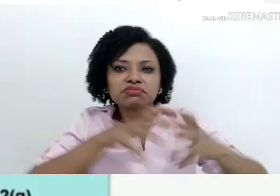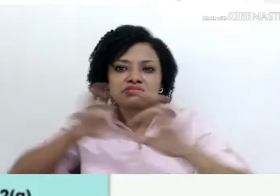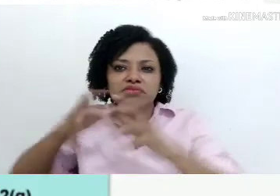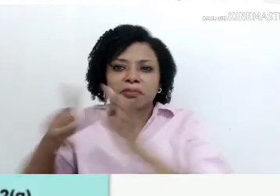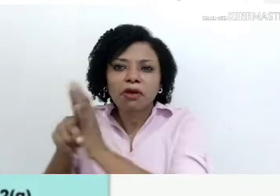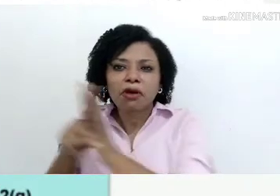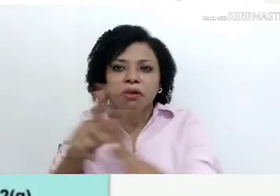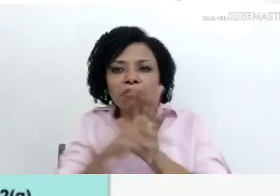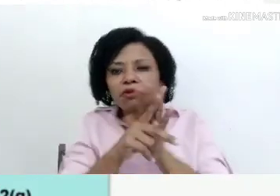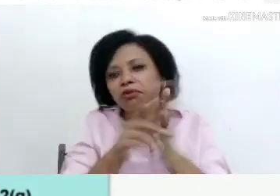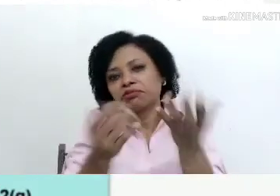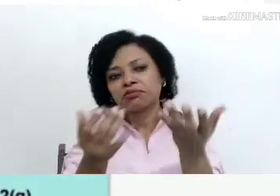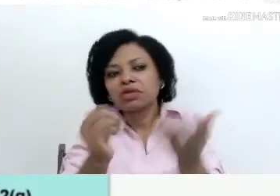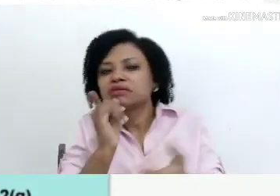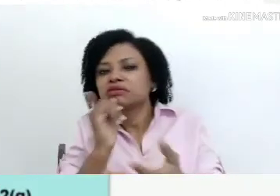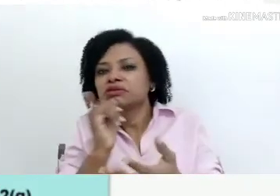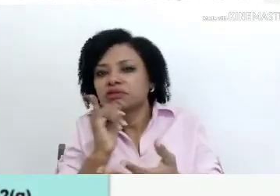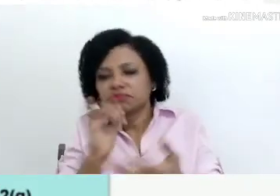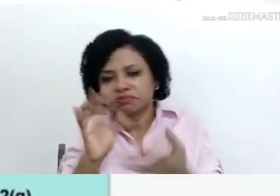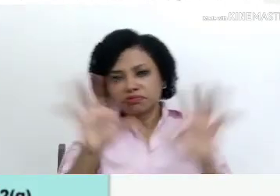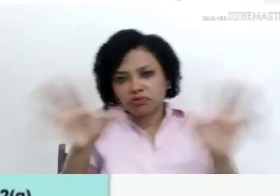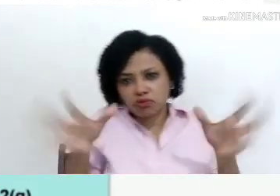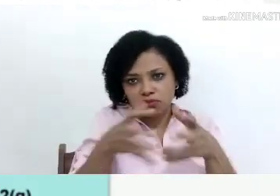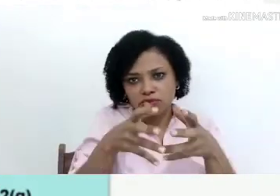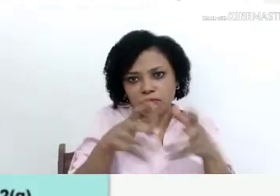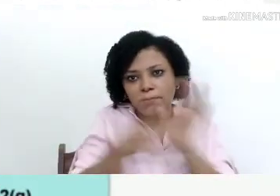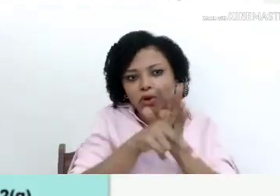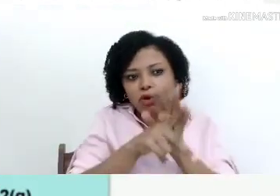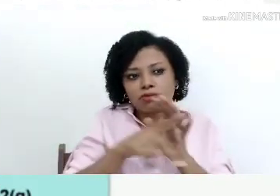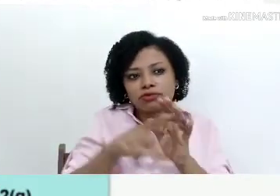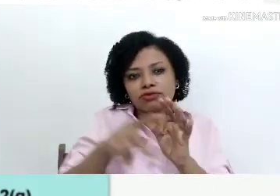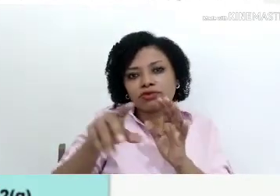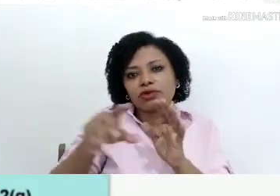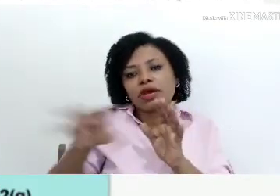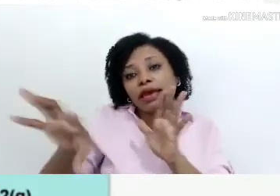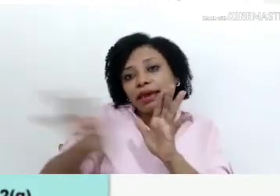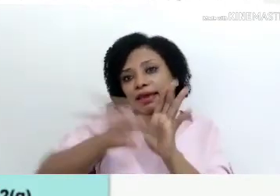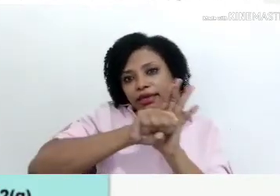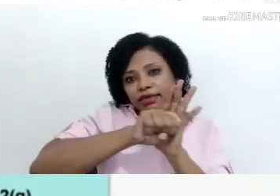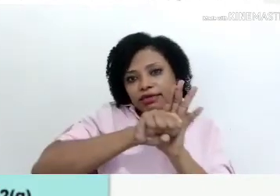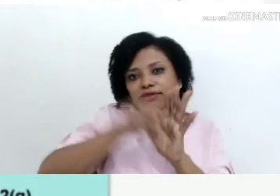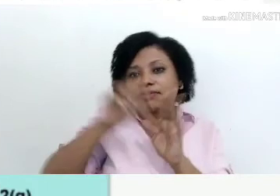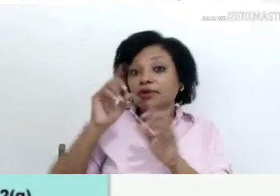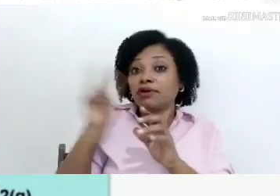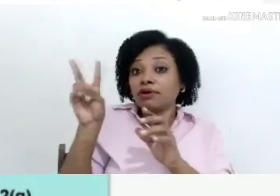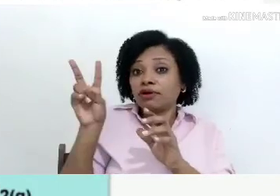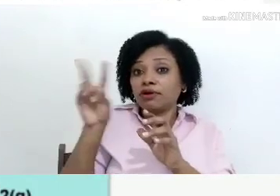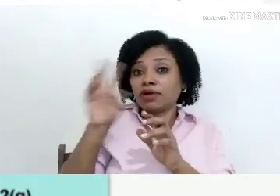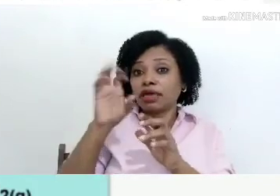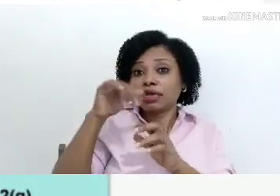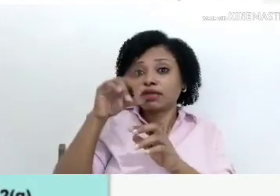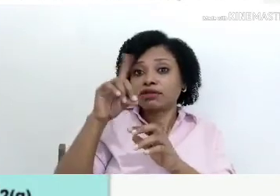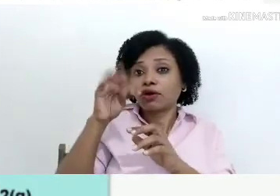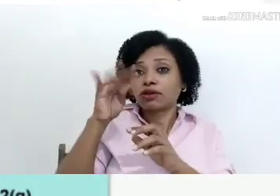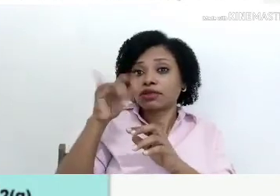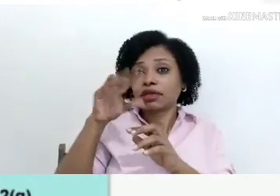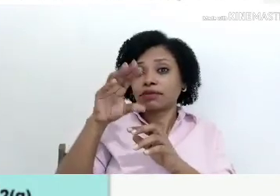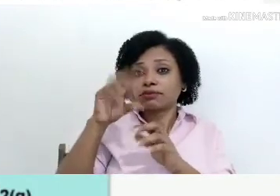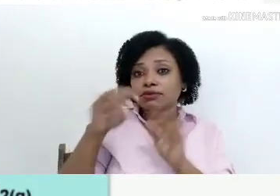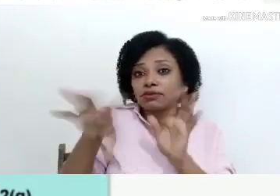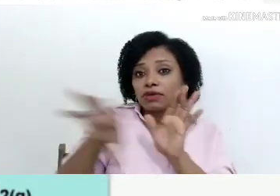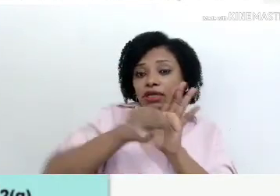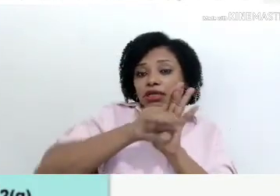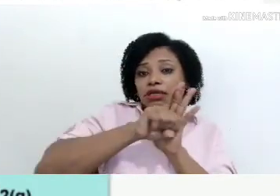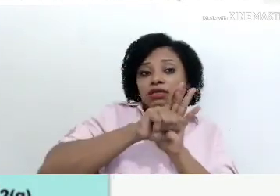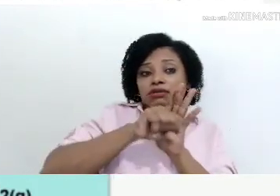Por exemplo, numa reação endotérmica, olha só, ela está fazendo parte da reação, dentro da reação,